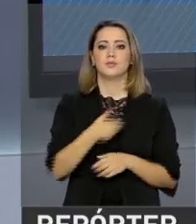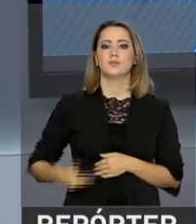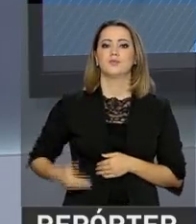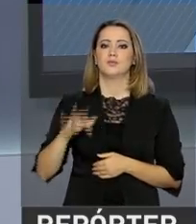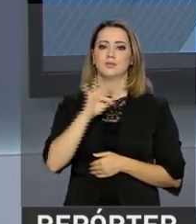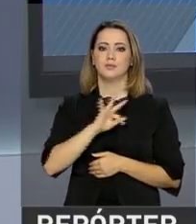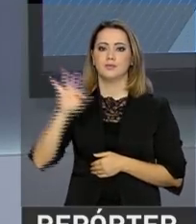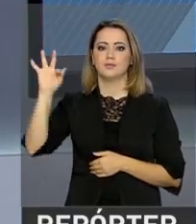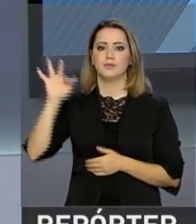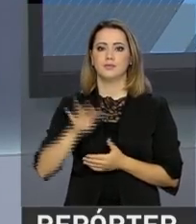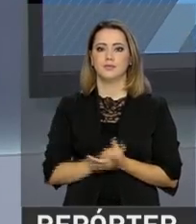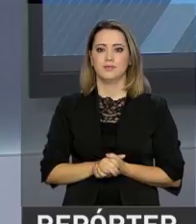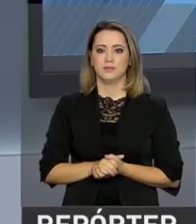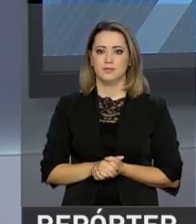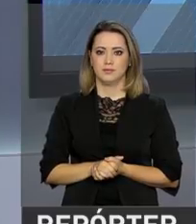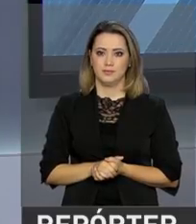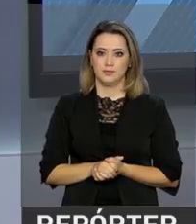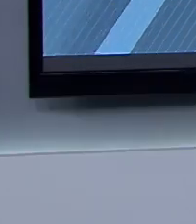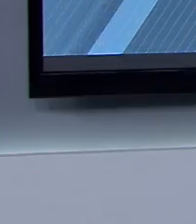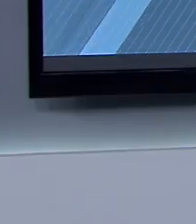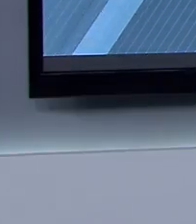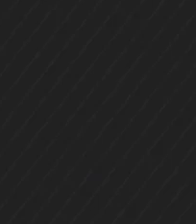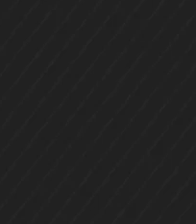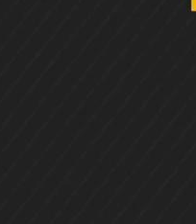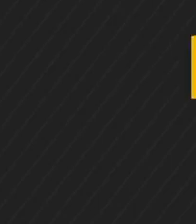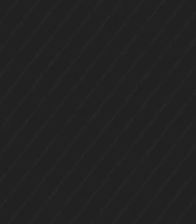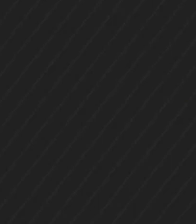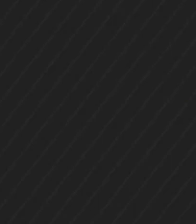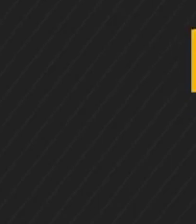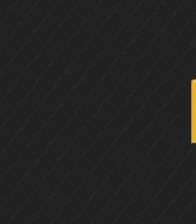NBR, a TV do governo federal.